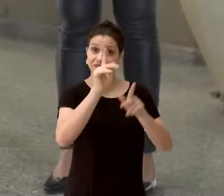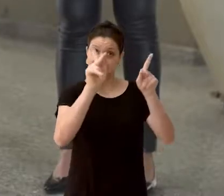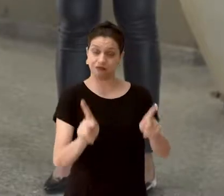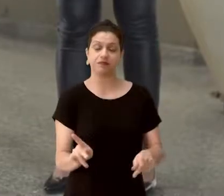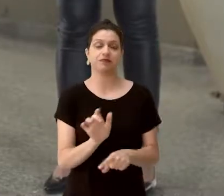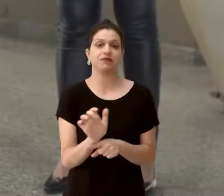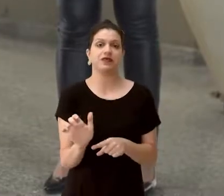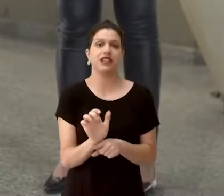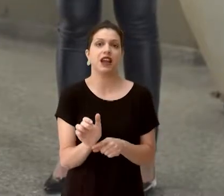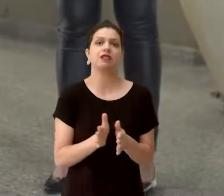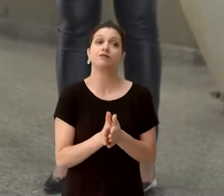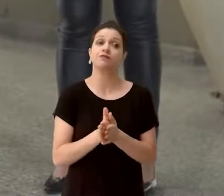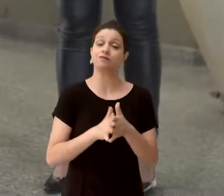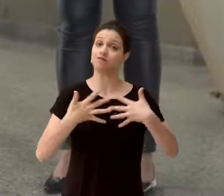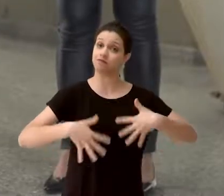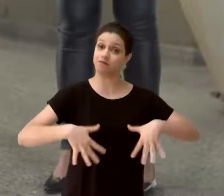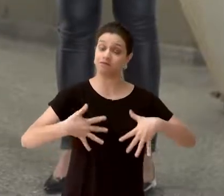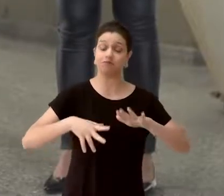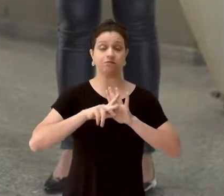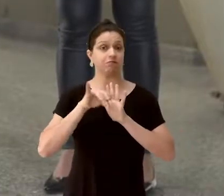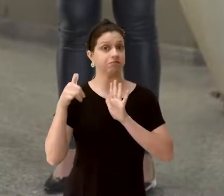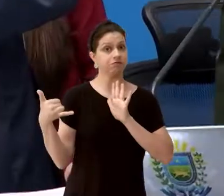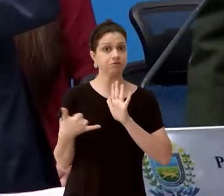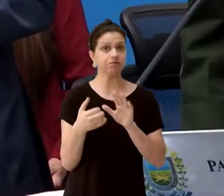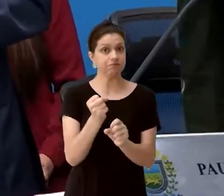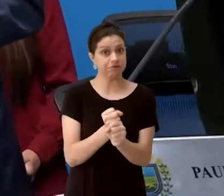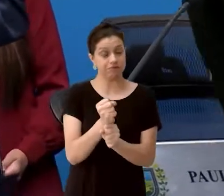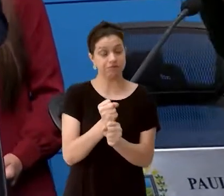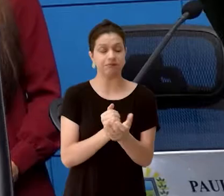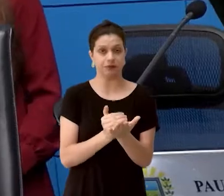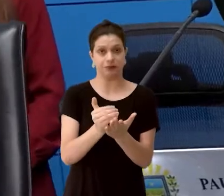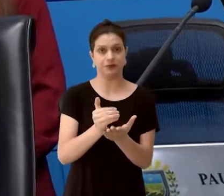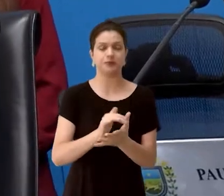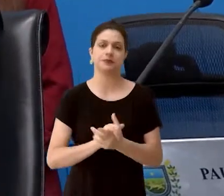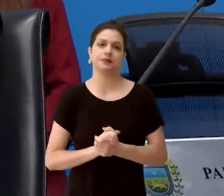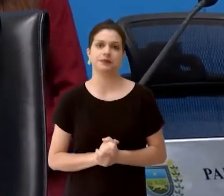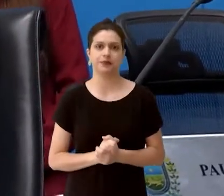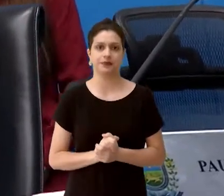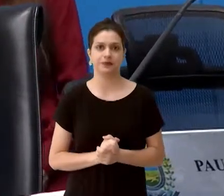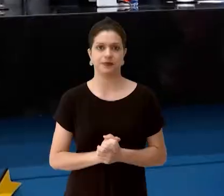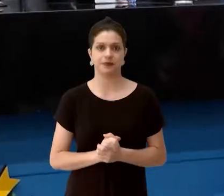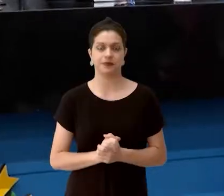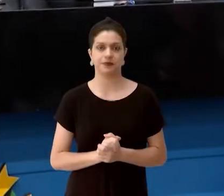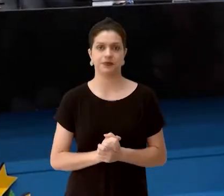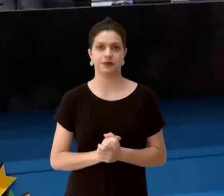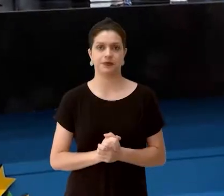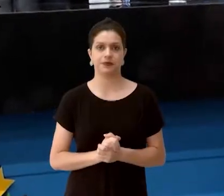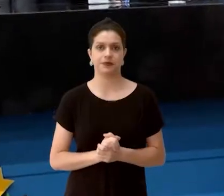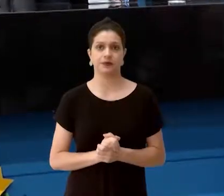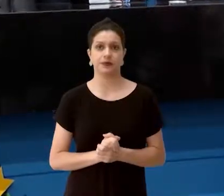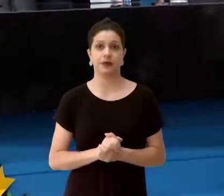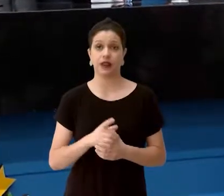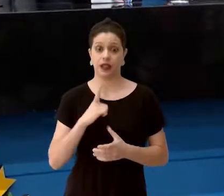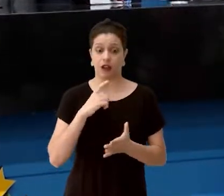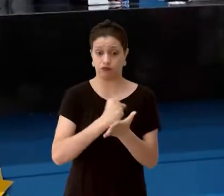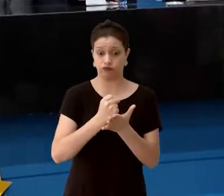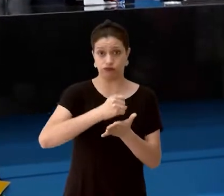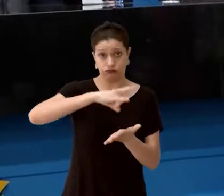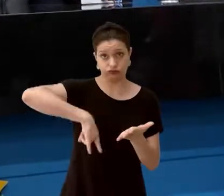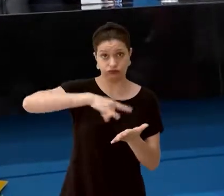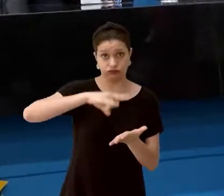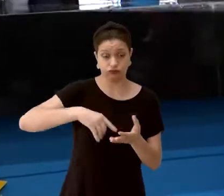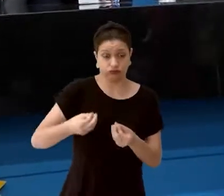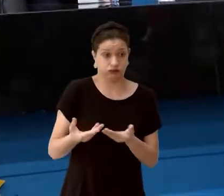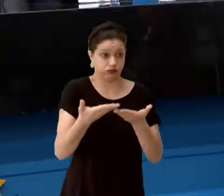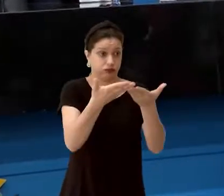seus planos para o ano que se inicia. No documento entregue pelo governador Reinaldo Azambuja, o presidente da Alemes,